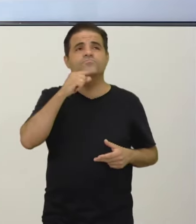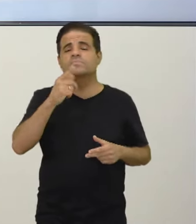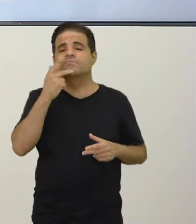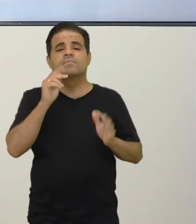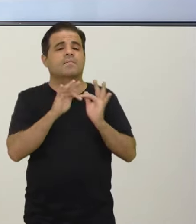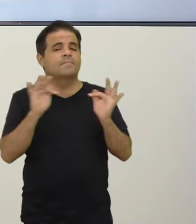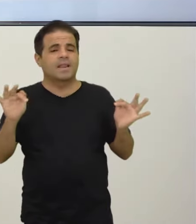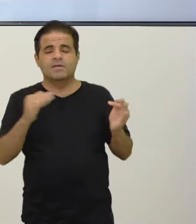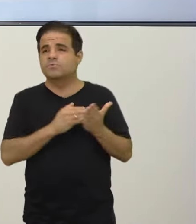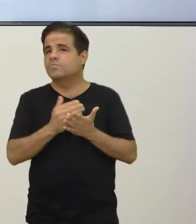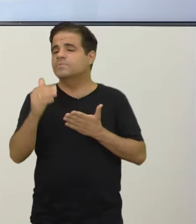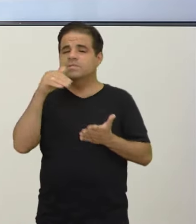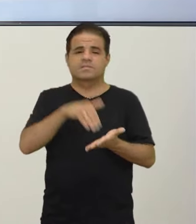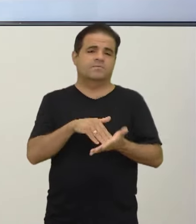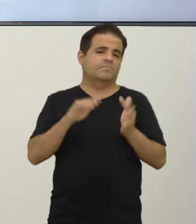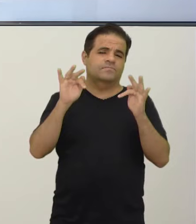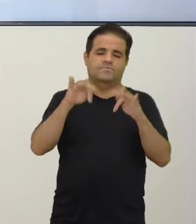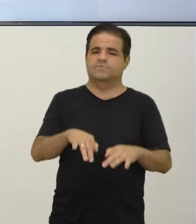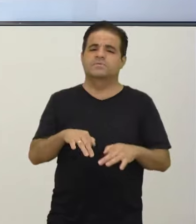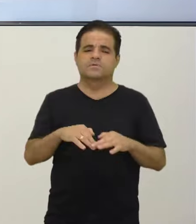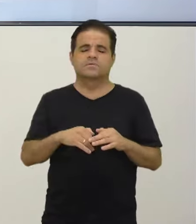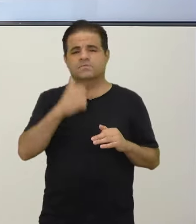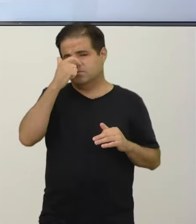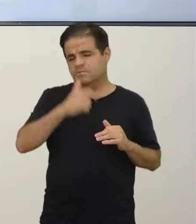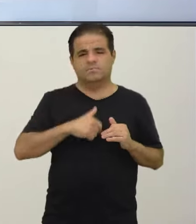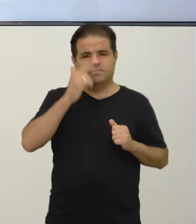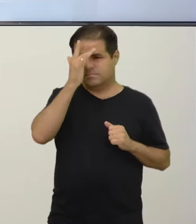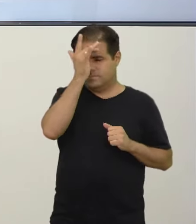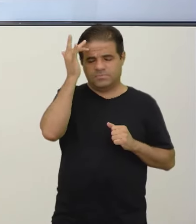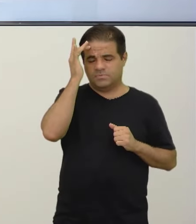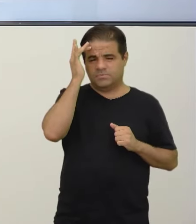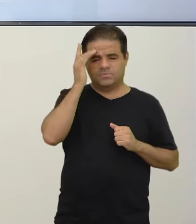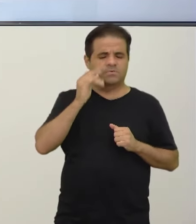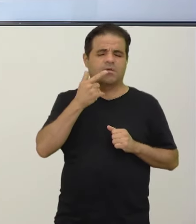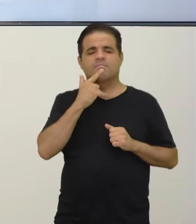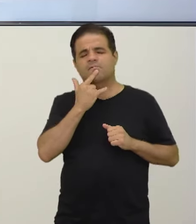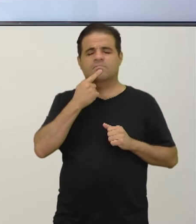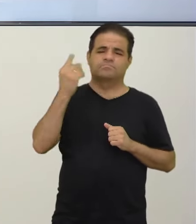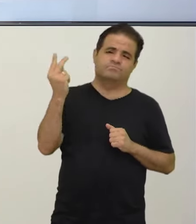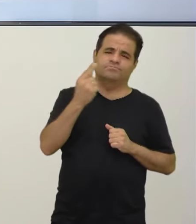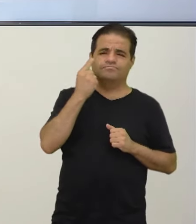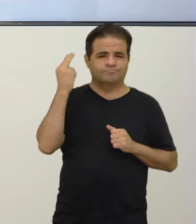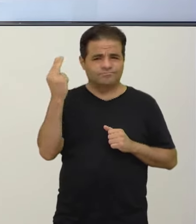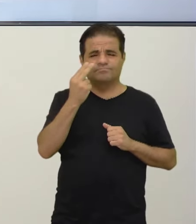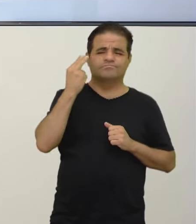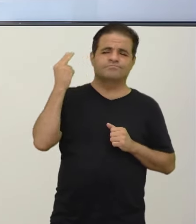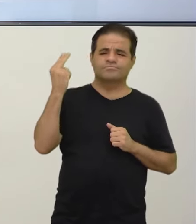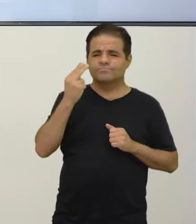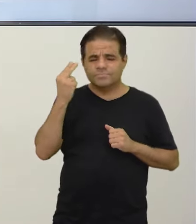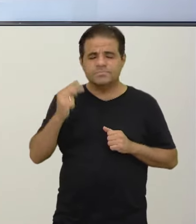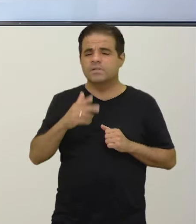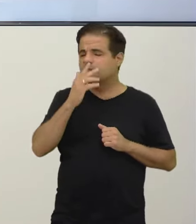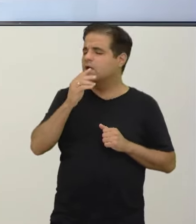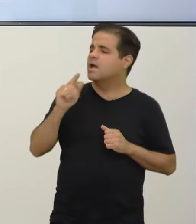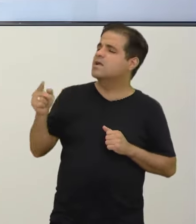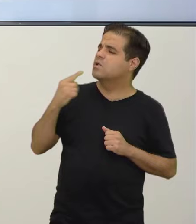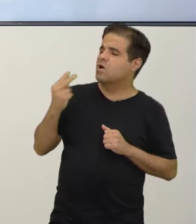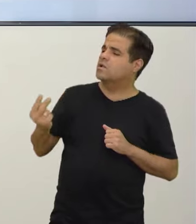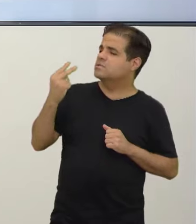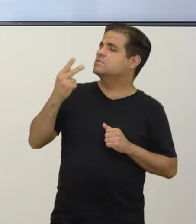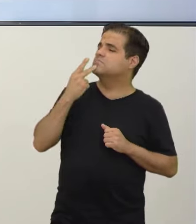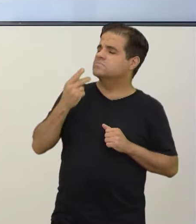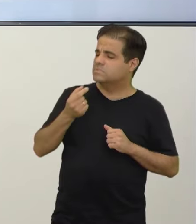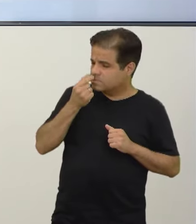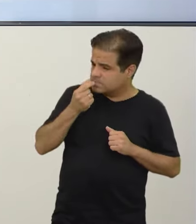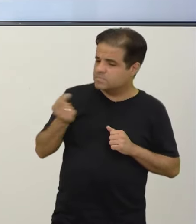do começo ao fim. Então, eu estou muito alterada e muito alcoolizada. E aí, o Thiago olha pra mim e fala assim,